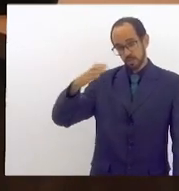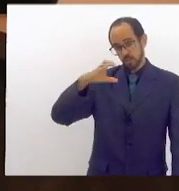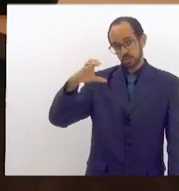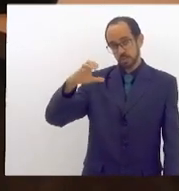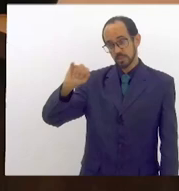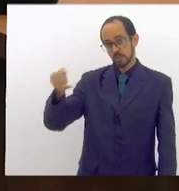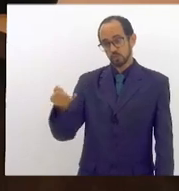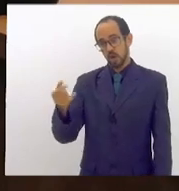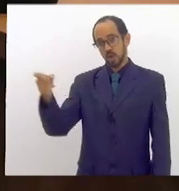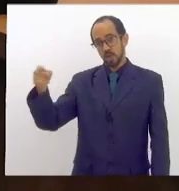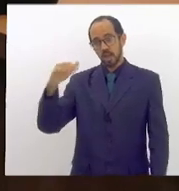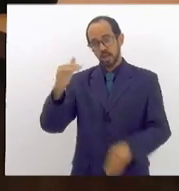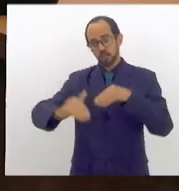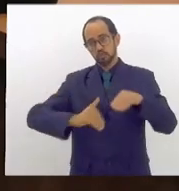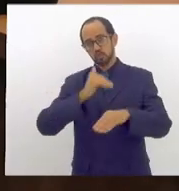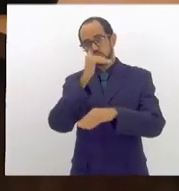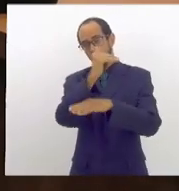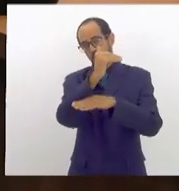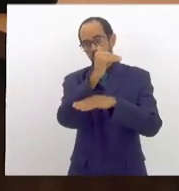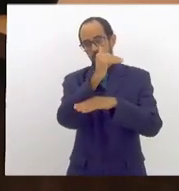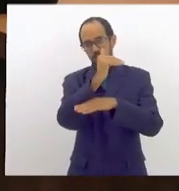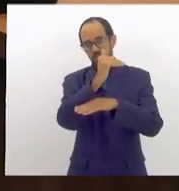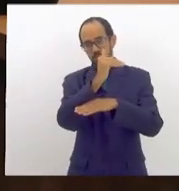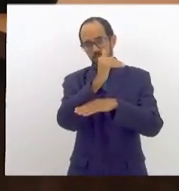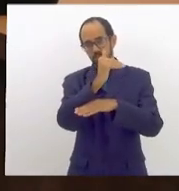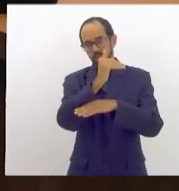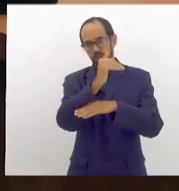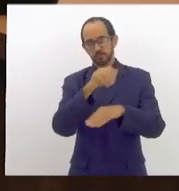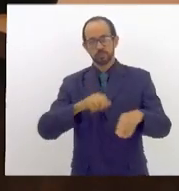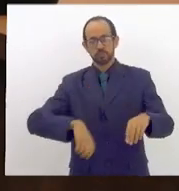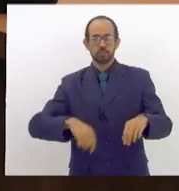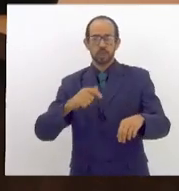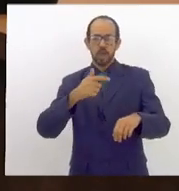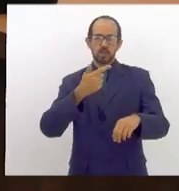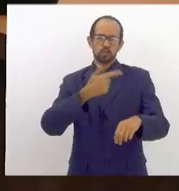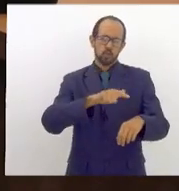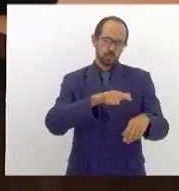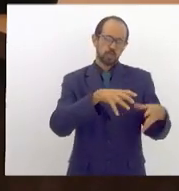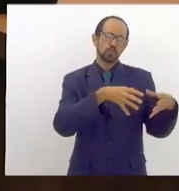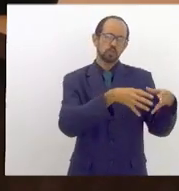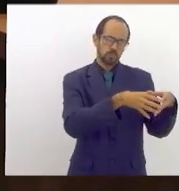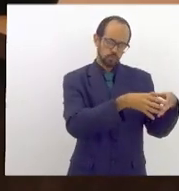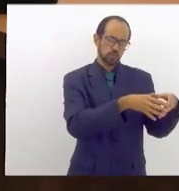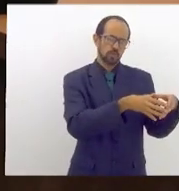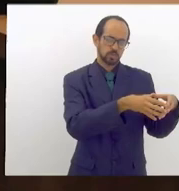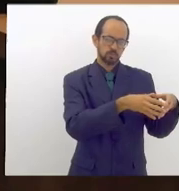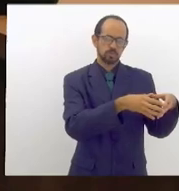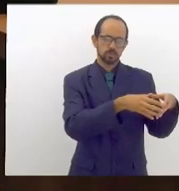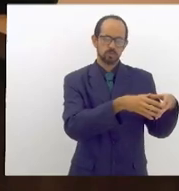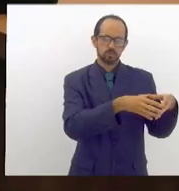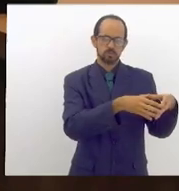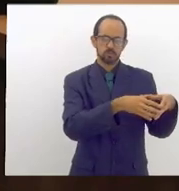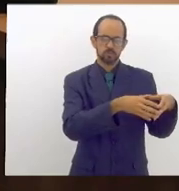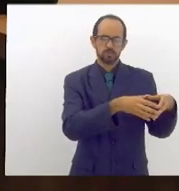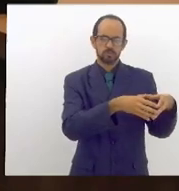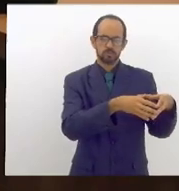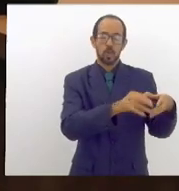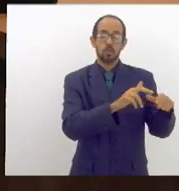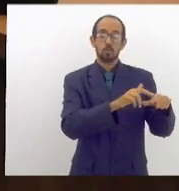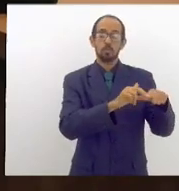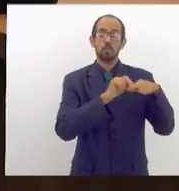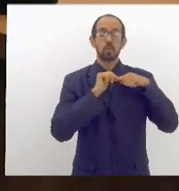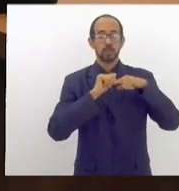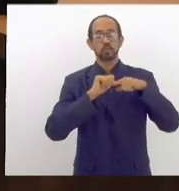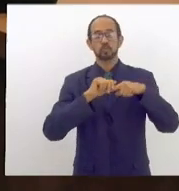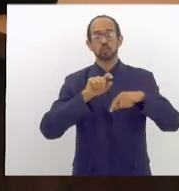ccj é soberana em relação às outras comissões razão pela